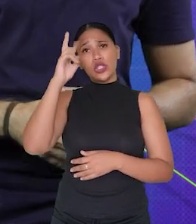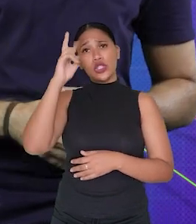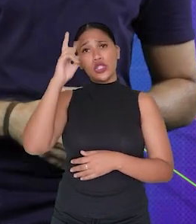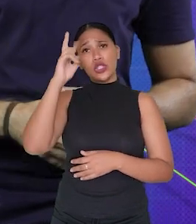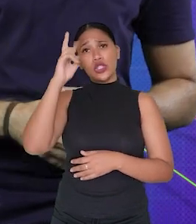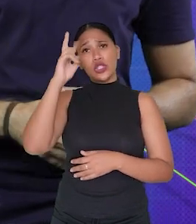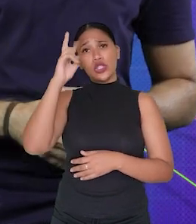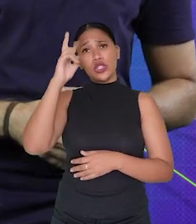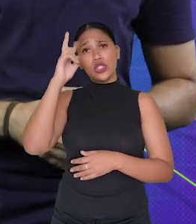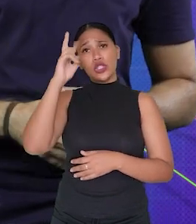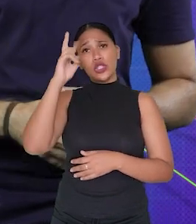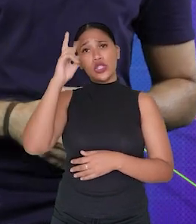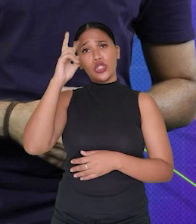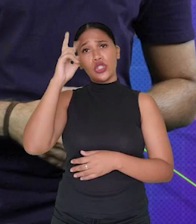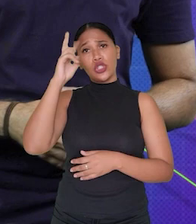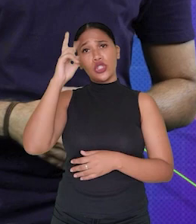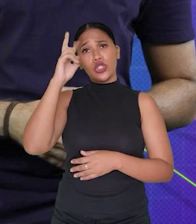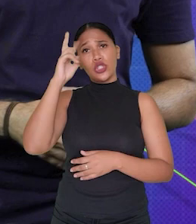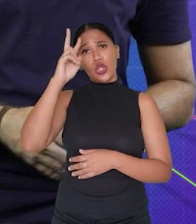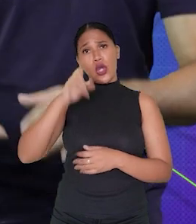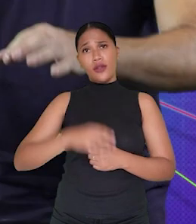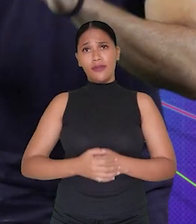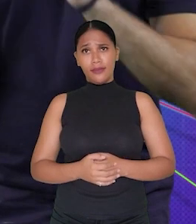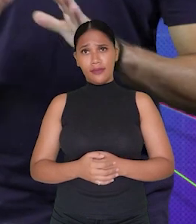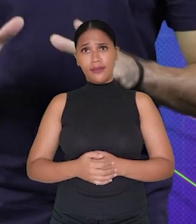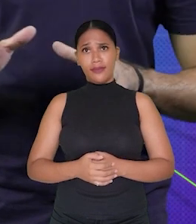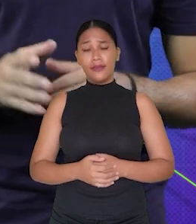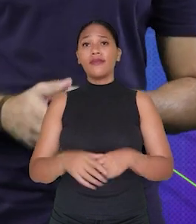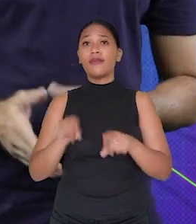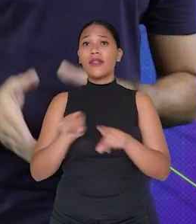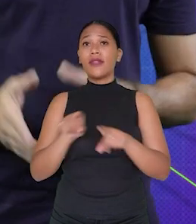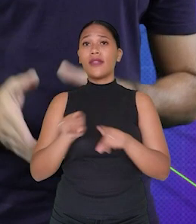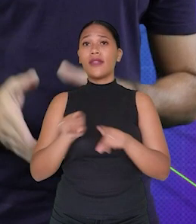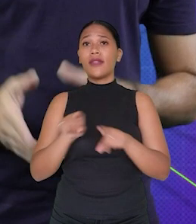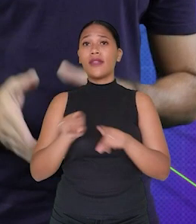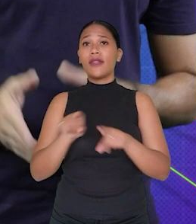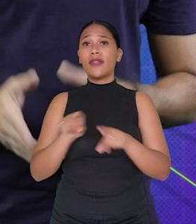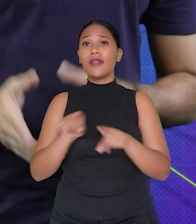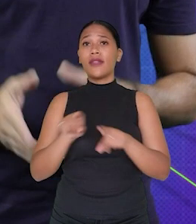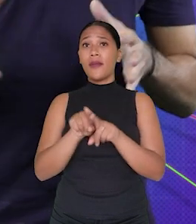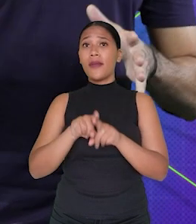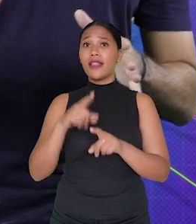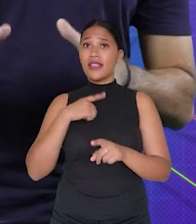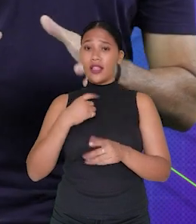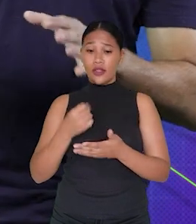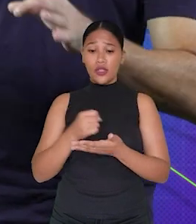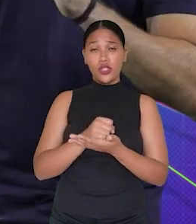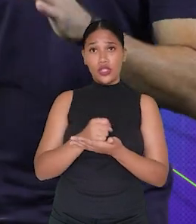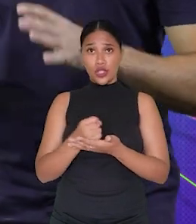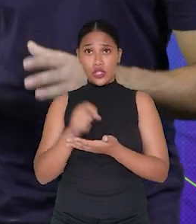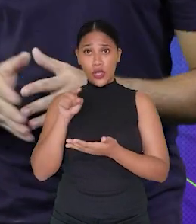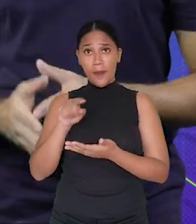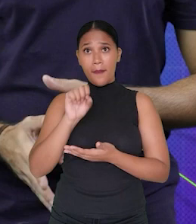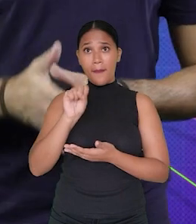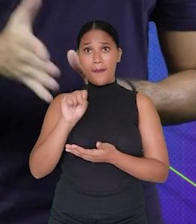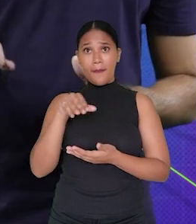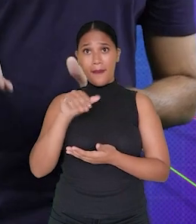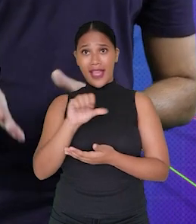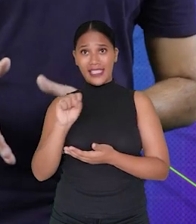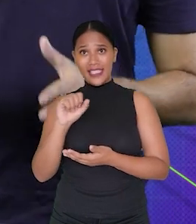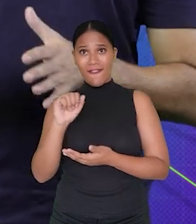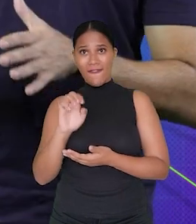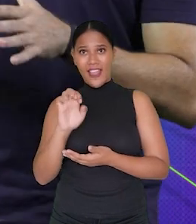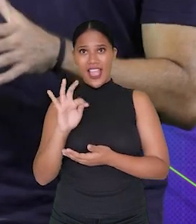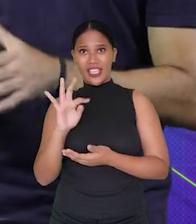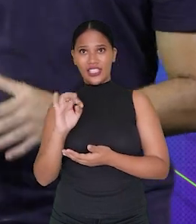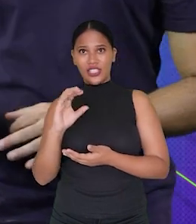uma mulher branca de cabelos pretos relativamente curtos. Mass Effect. Capa do jogo citado. Os jogos da série Mass Effect apresentam